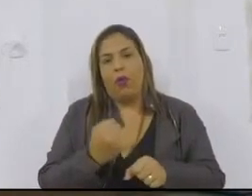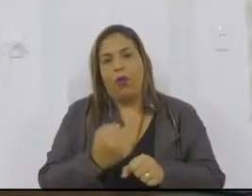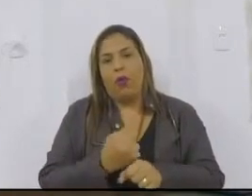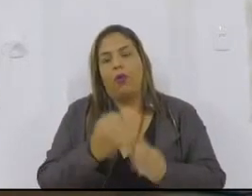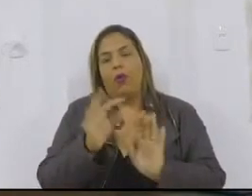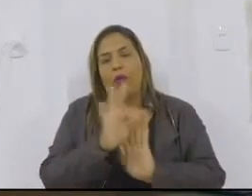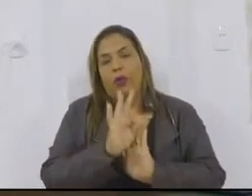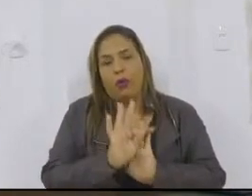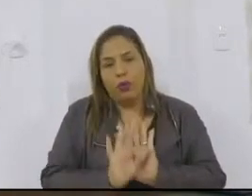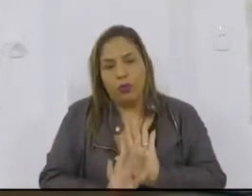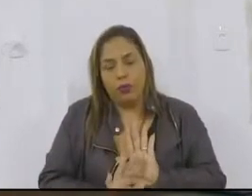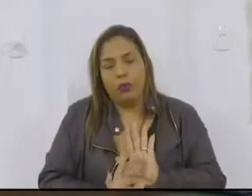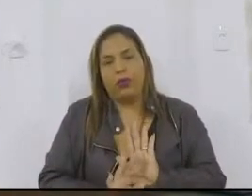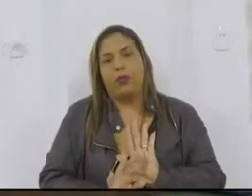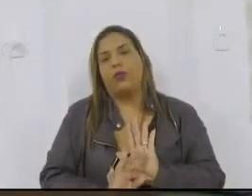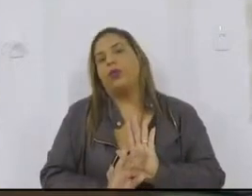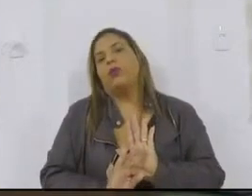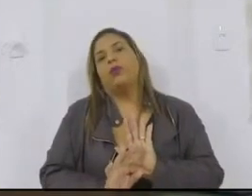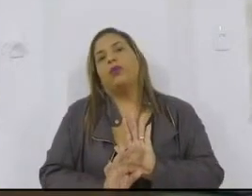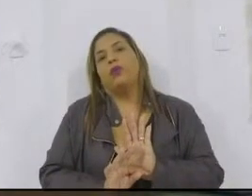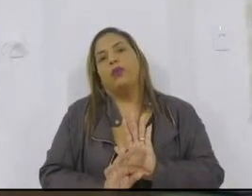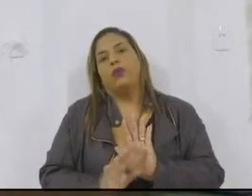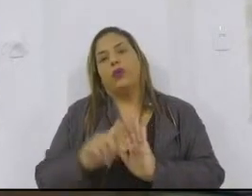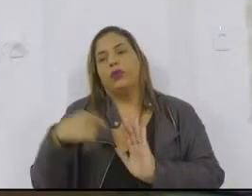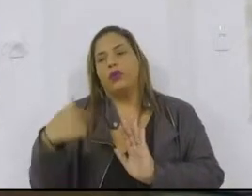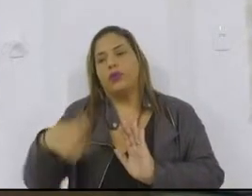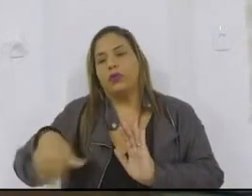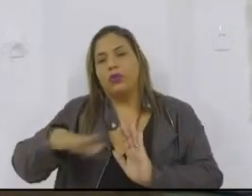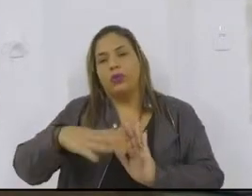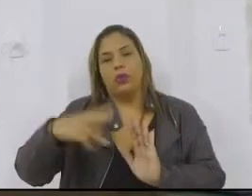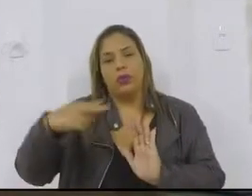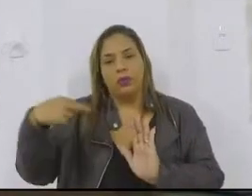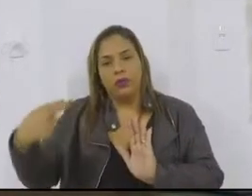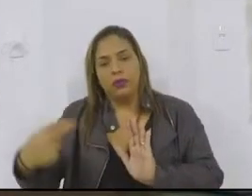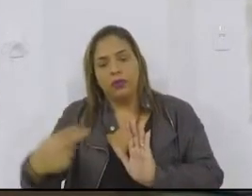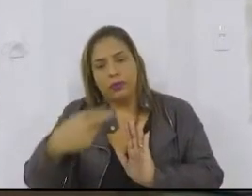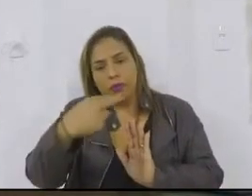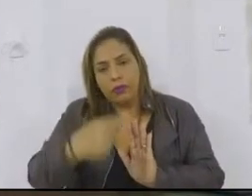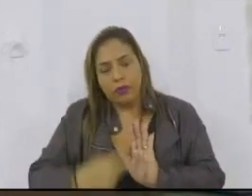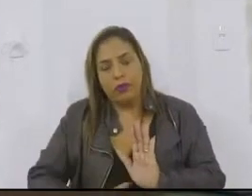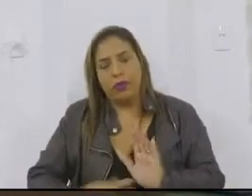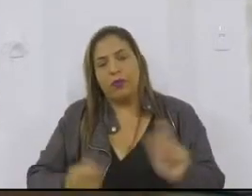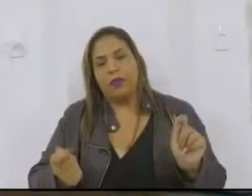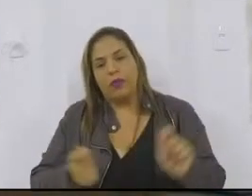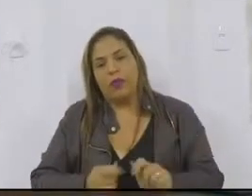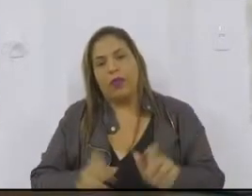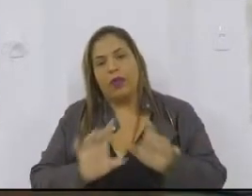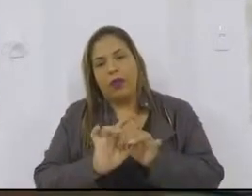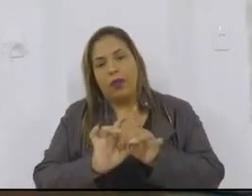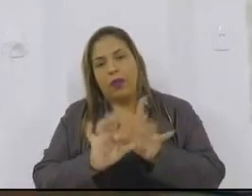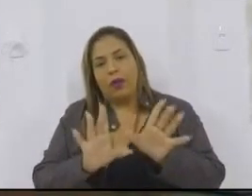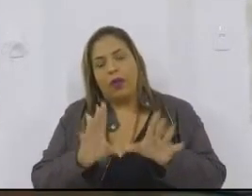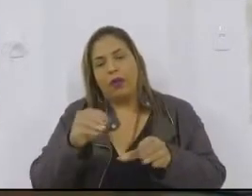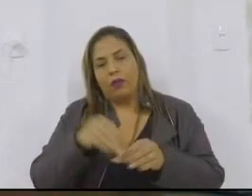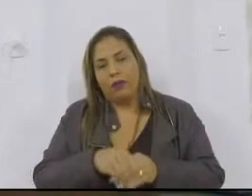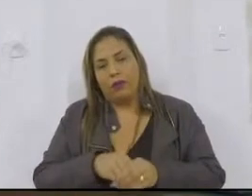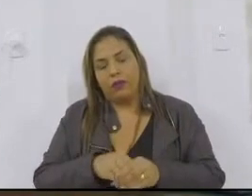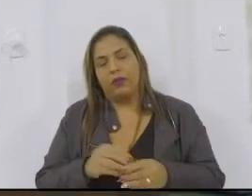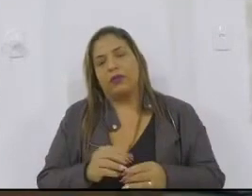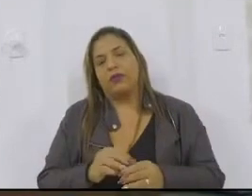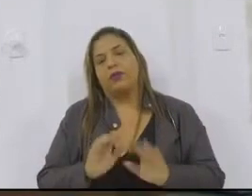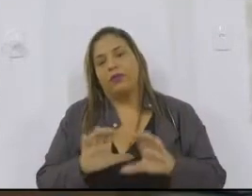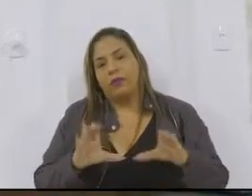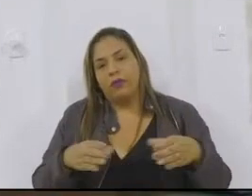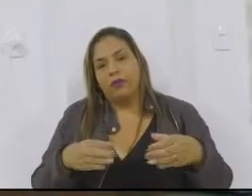mensagem madura para apreciação no plenário, estando dentro das normas legais e apta para aprovação. Sendo assim, essas comissões